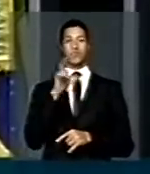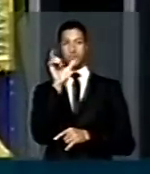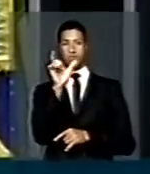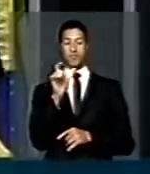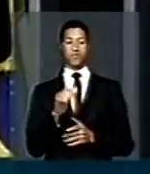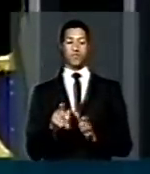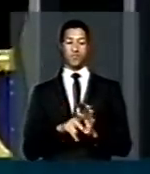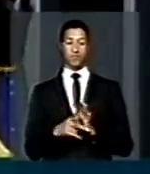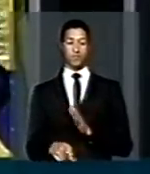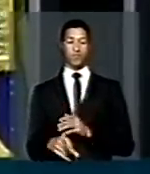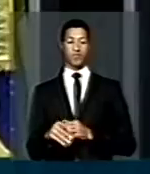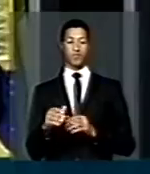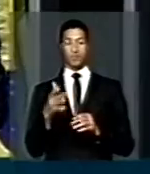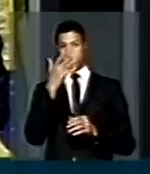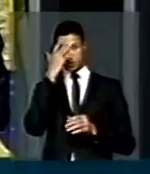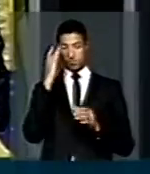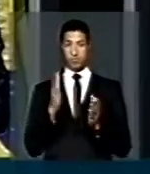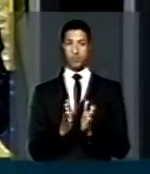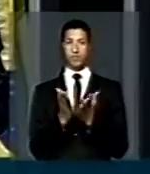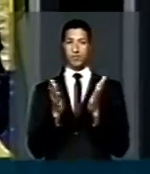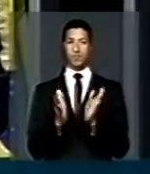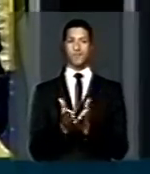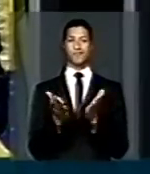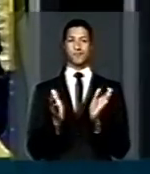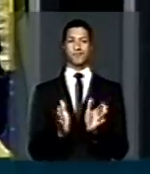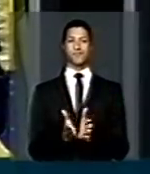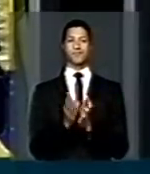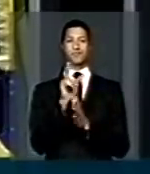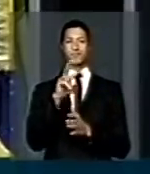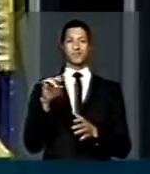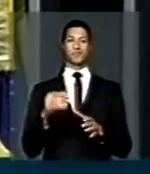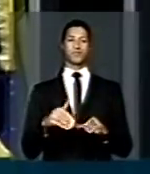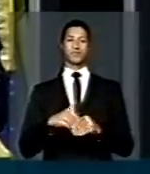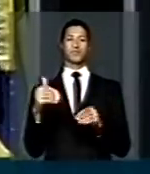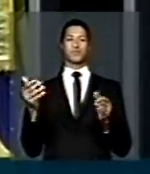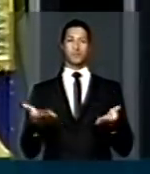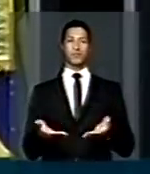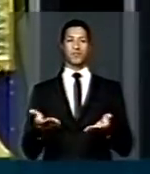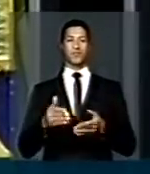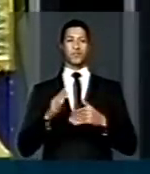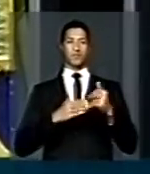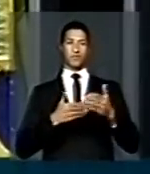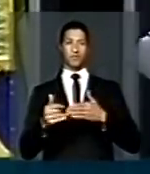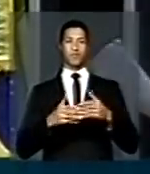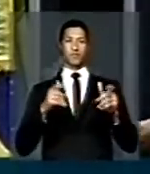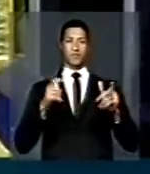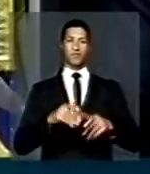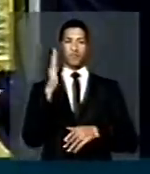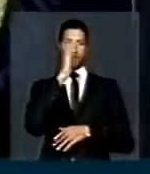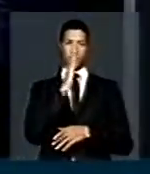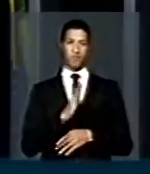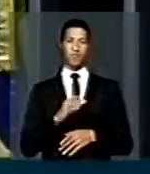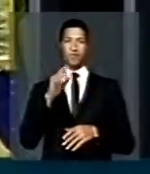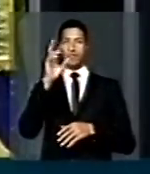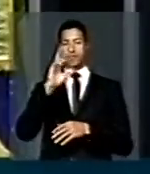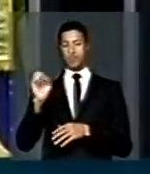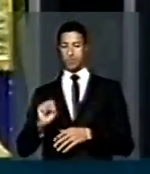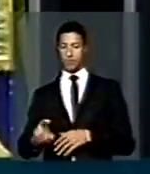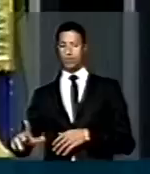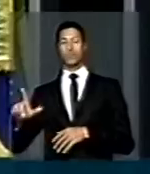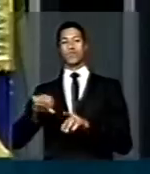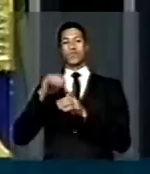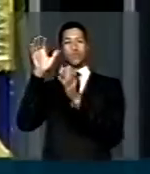de o pobre trabador que vai tirar uma Carira de motorista hoje em qualquer parte do Brasil Rio Grande do Sul